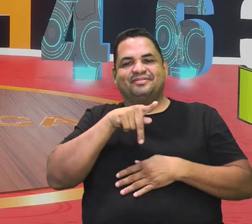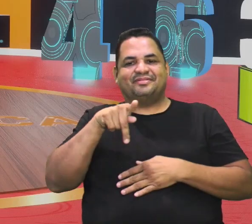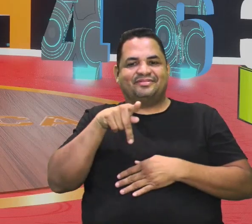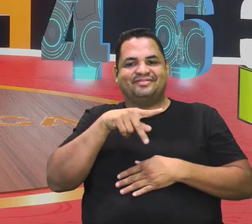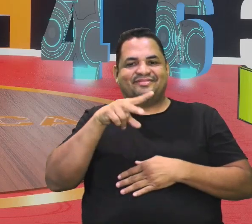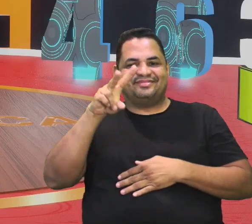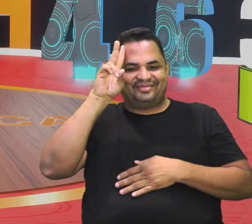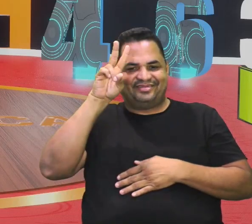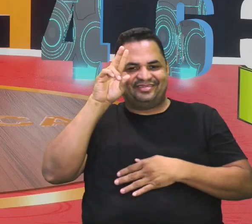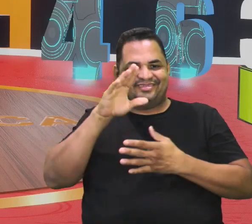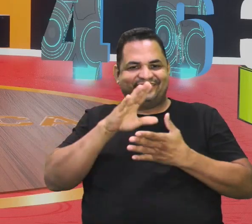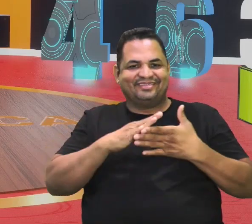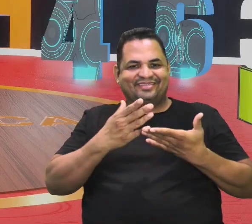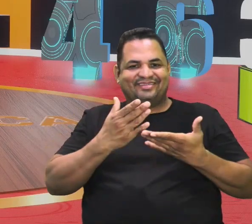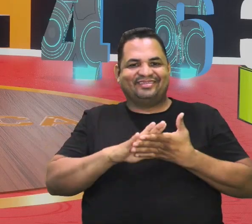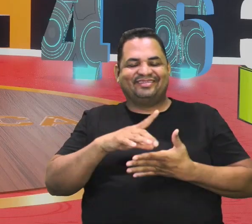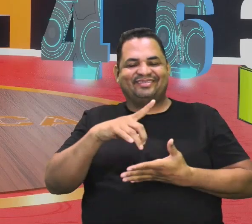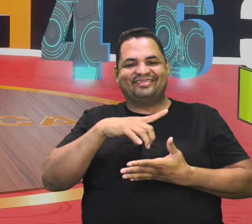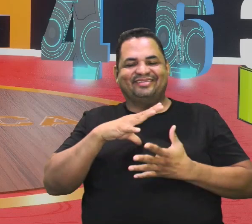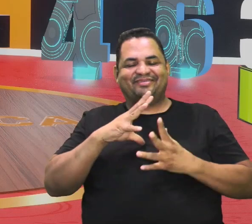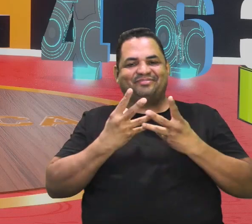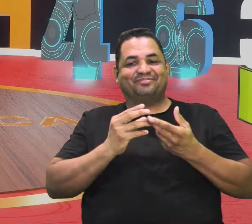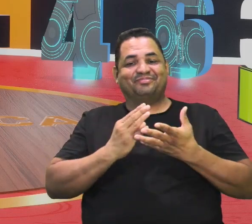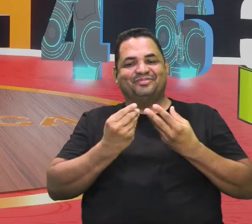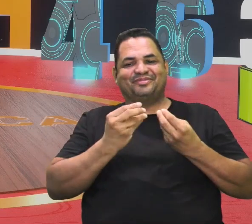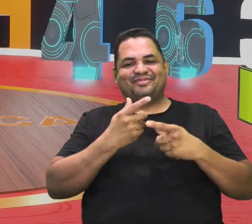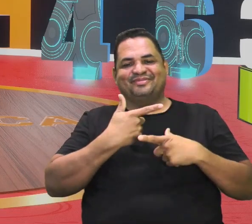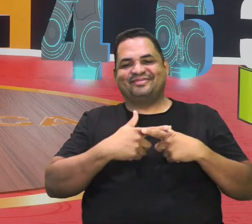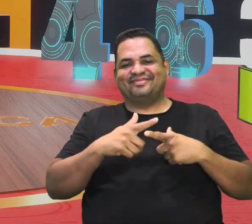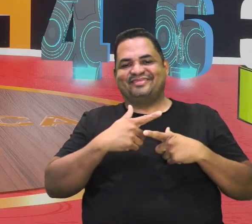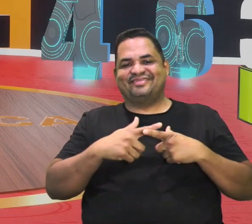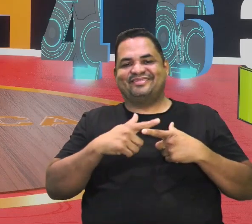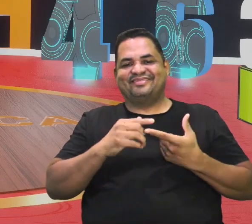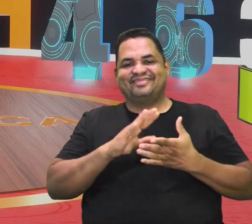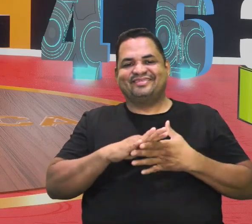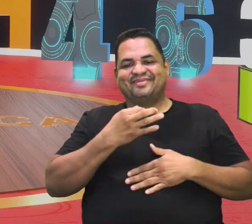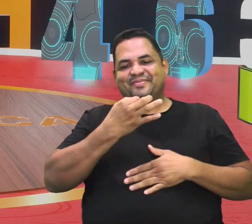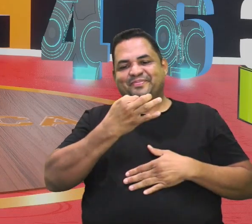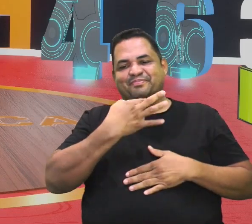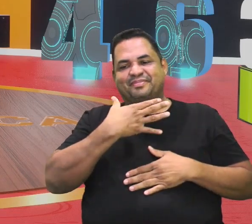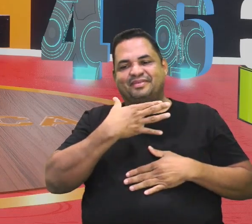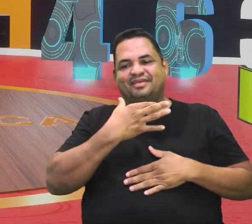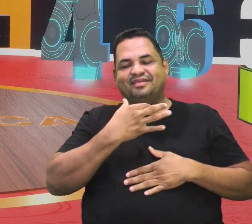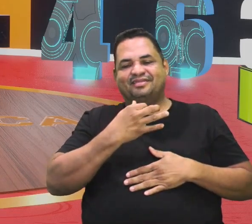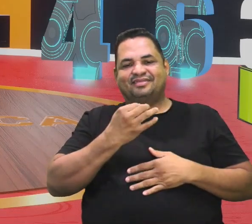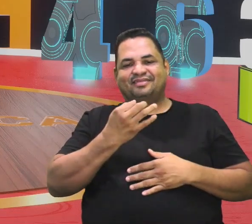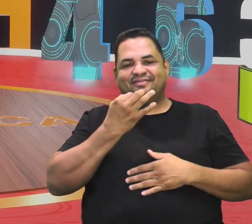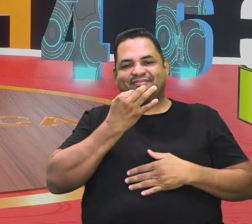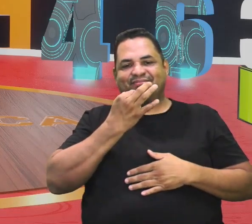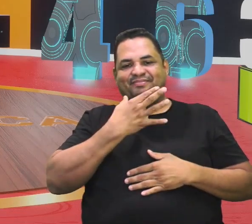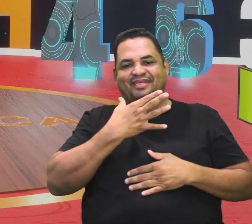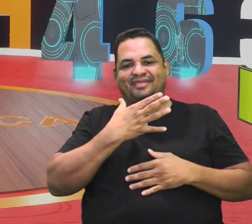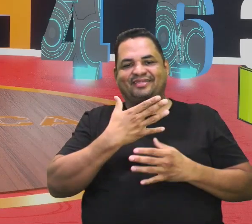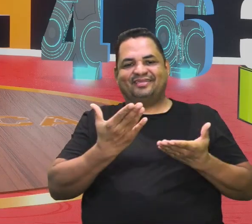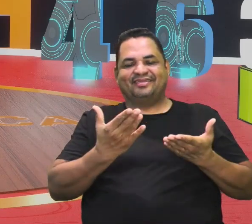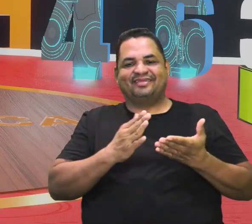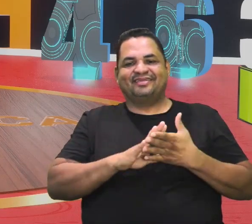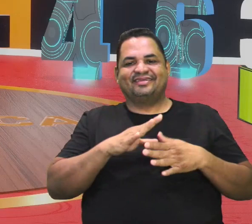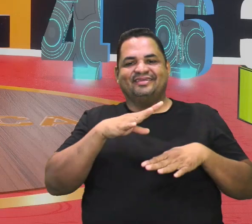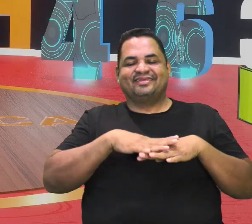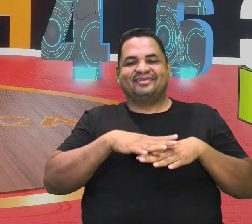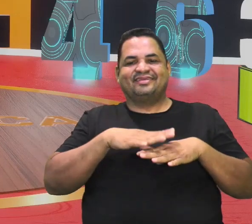com histórias. Que eu tô cheio de problema? Muitos problemas. Ai, gente, piadas matemáticas, acho que só a gente acha engraçado, mas tudo bem. Não,